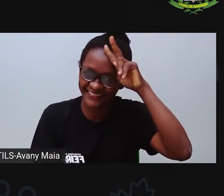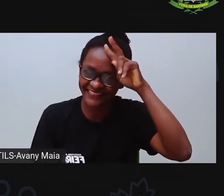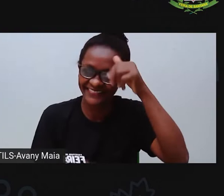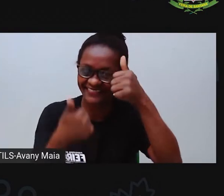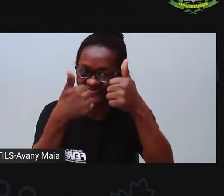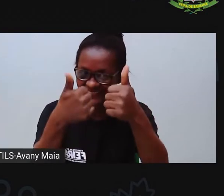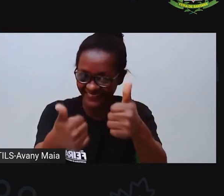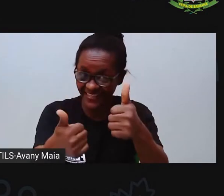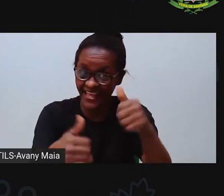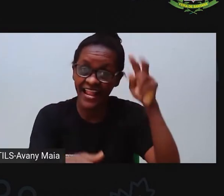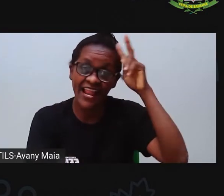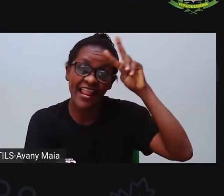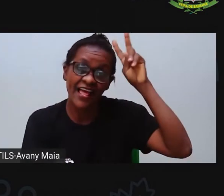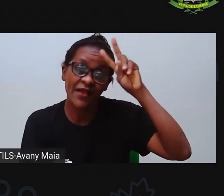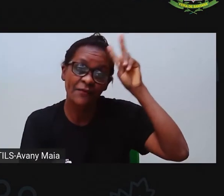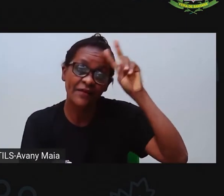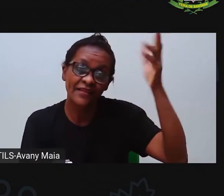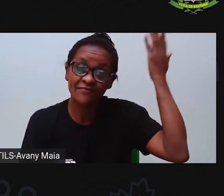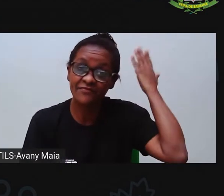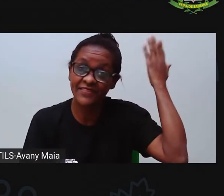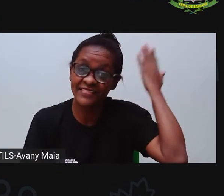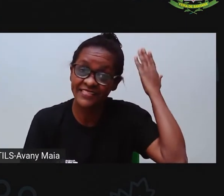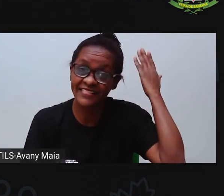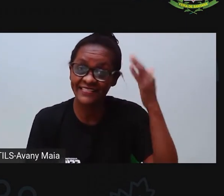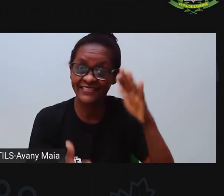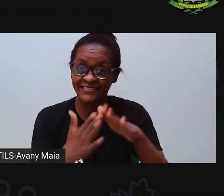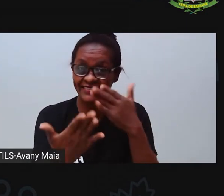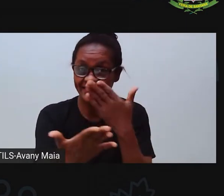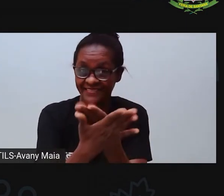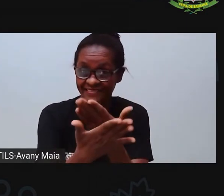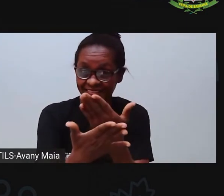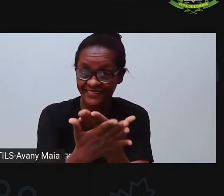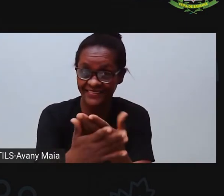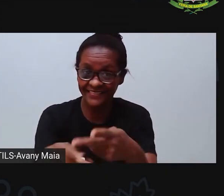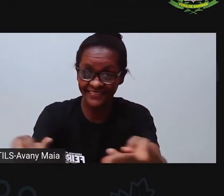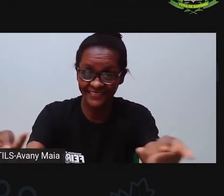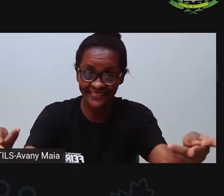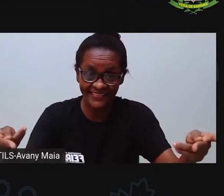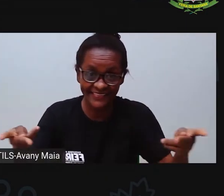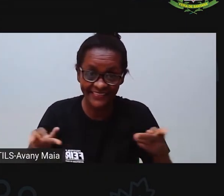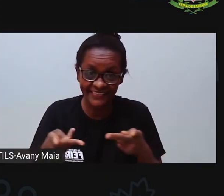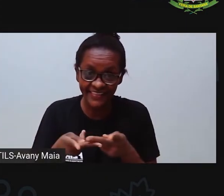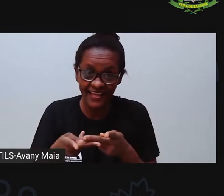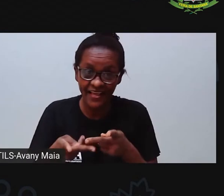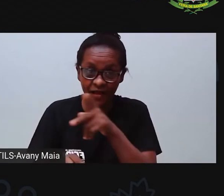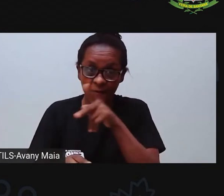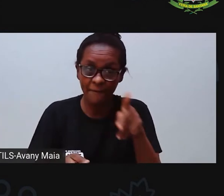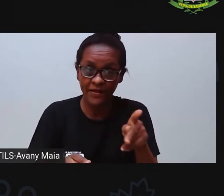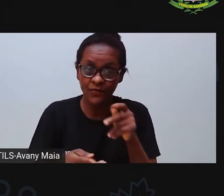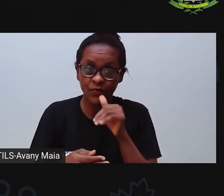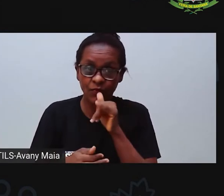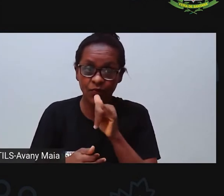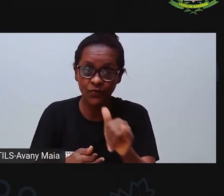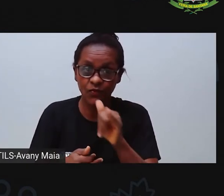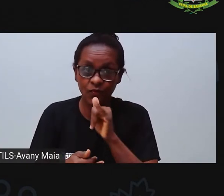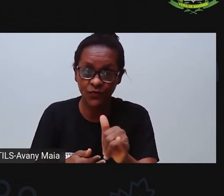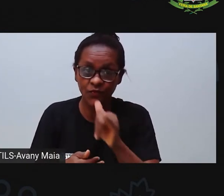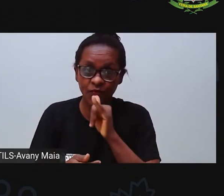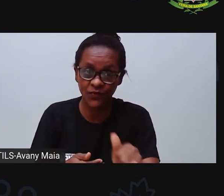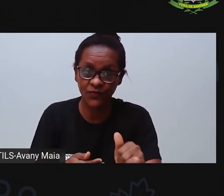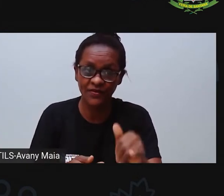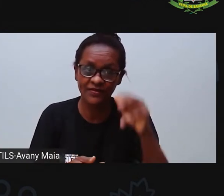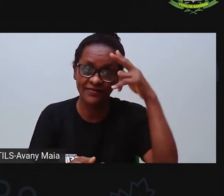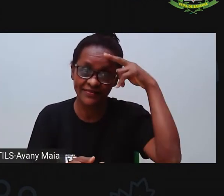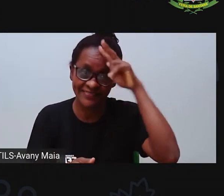de aula de vocês, como se vocês estivessem, né, numa roda de contação de história em que a Pro reúne os alunos e conta aquela